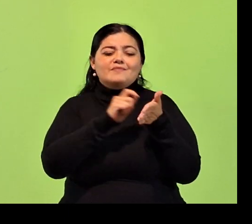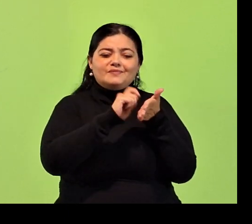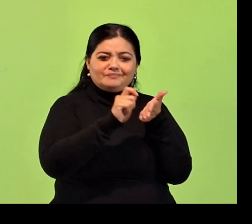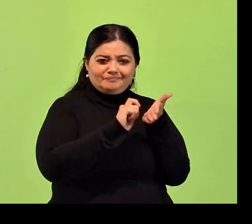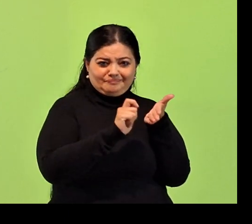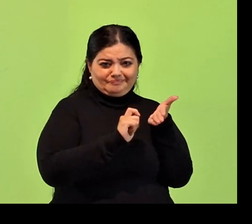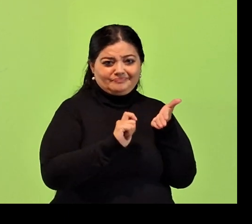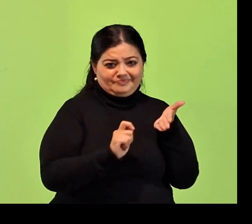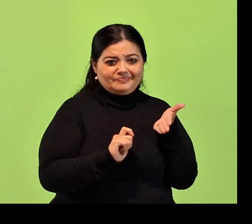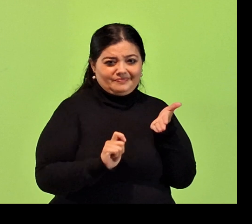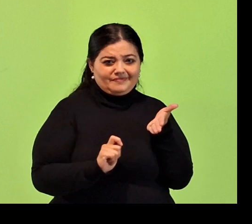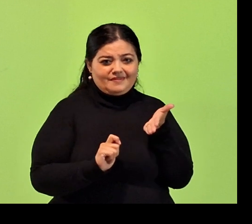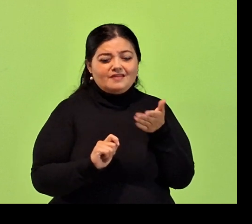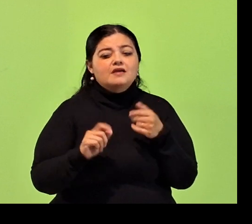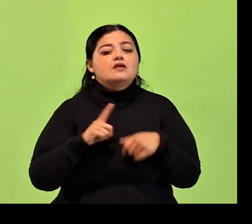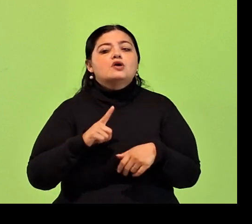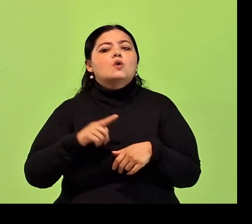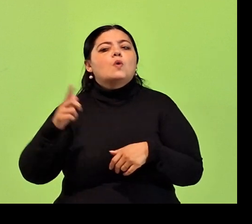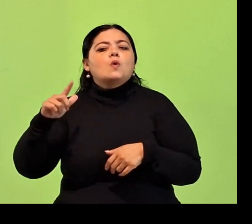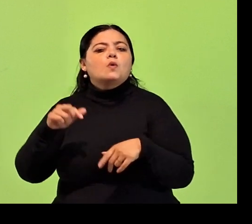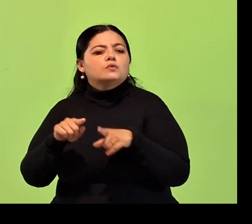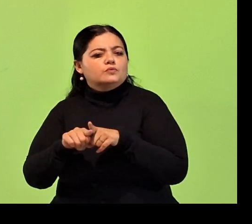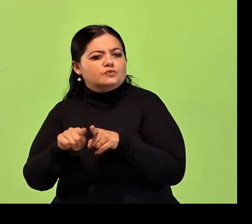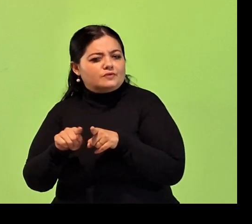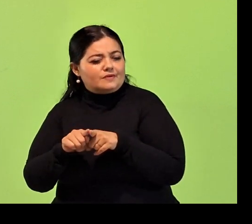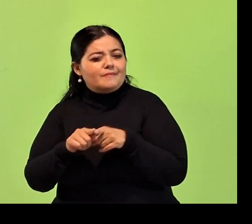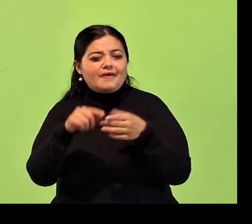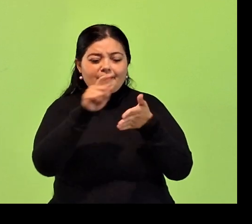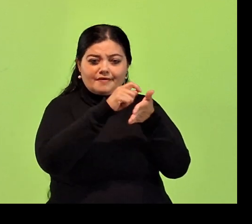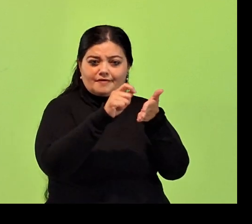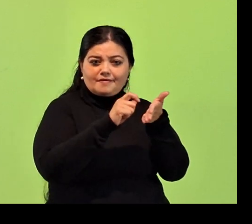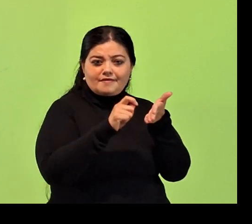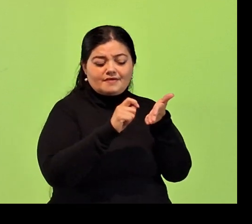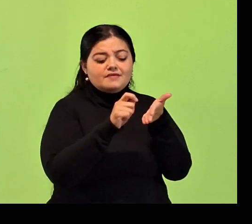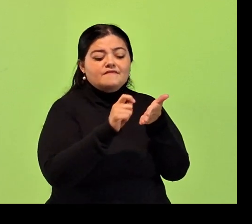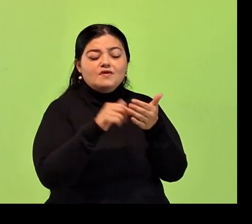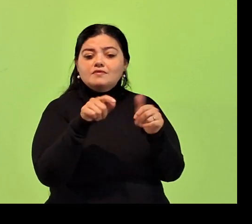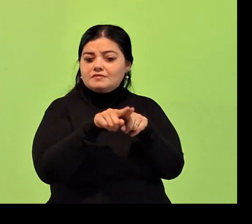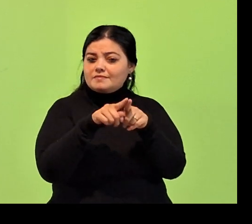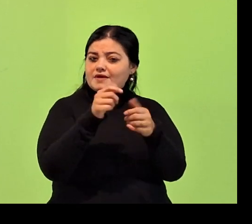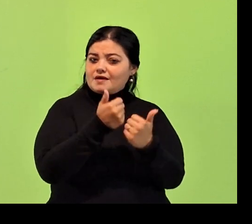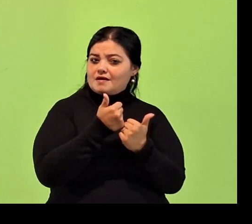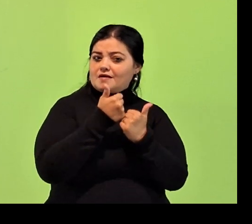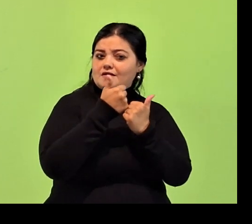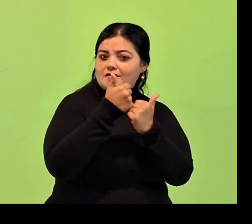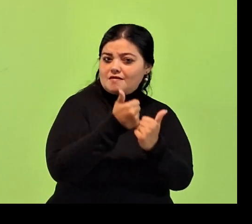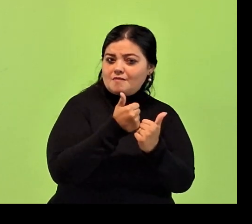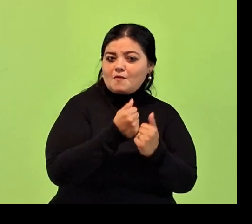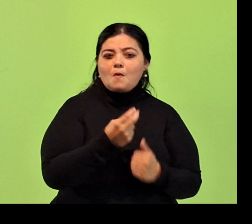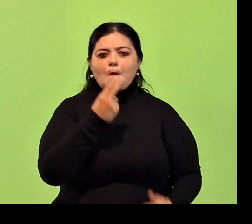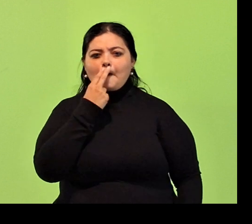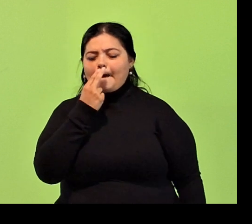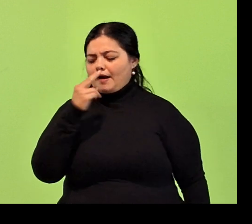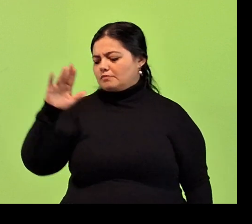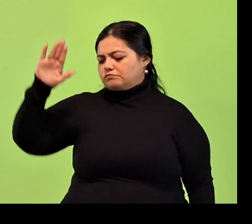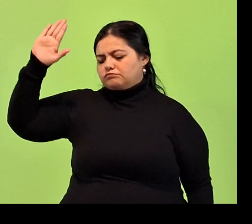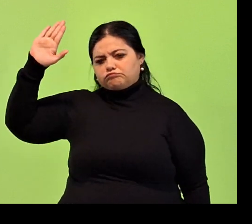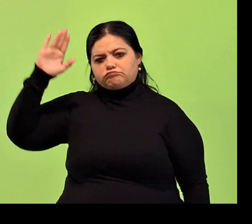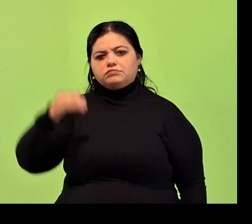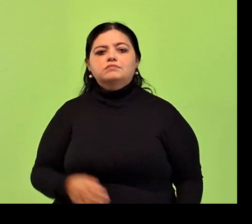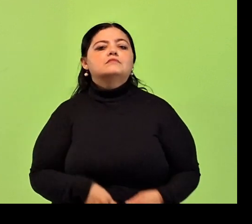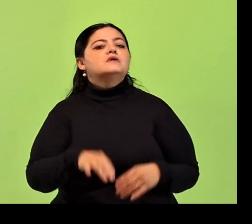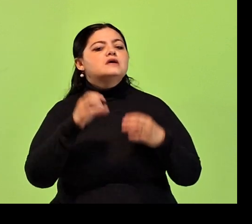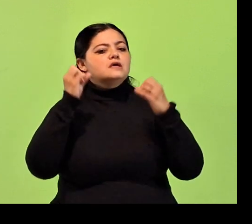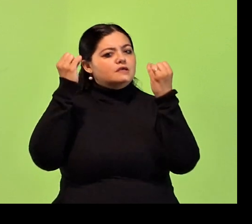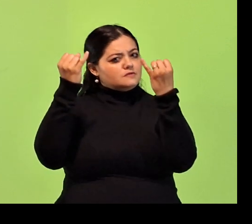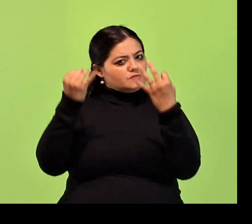Theodor Stoddard, membro e consultor da Ku Klux Klan, que escreveu e apoiou a teoria eugenista de Hitler, alegando o perigo da